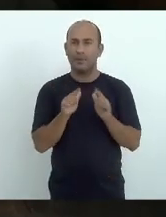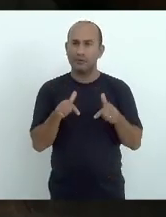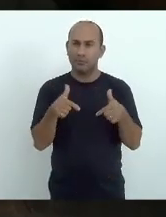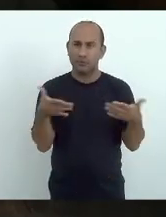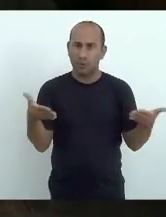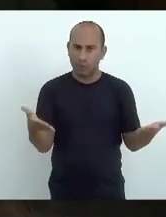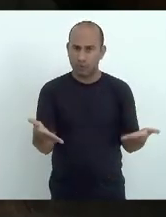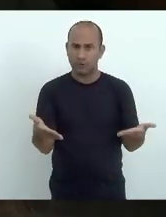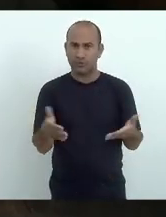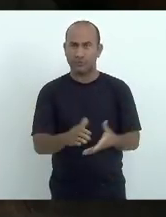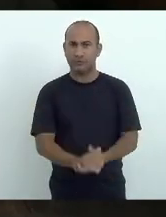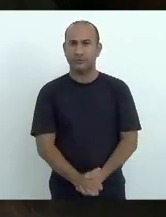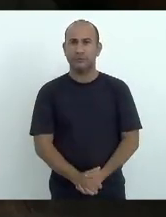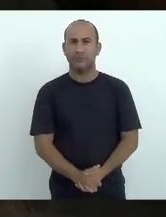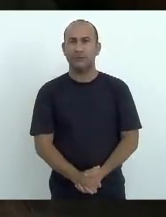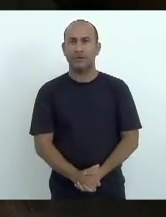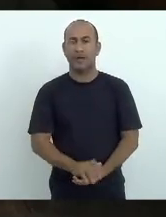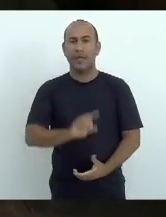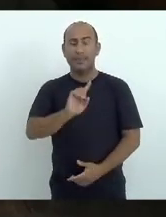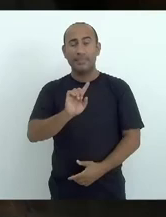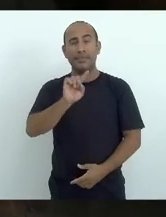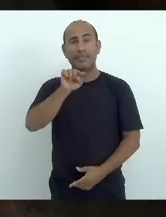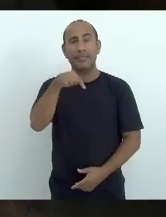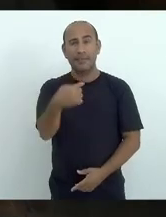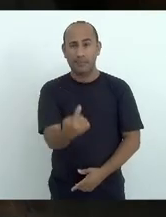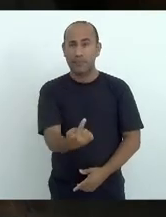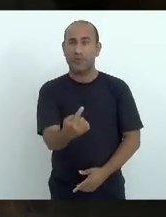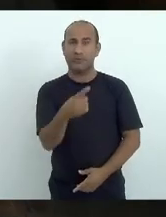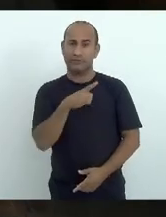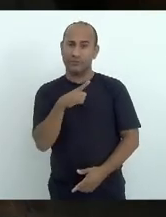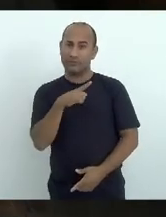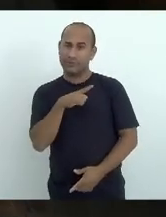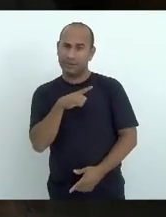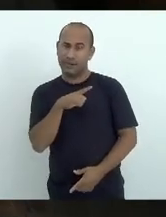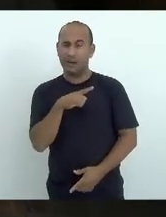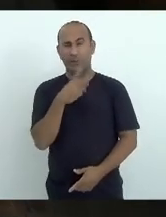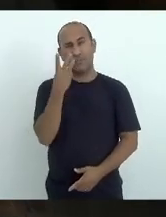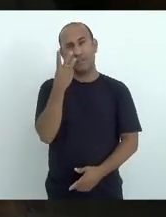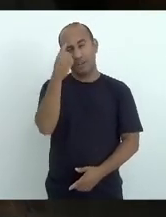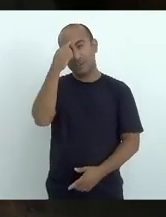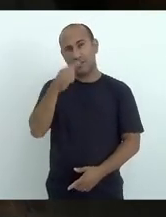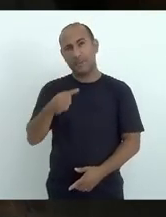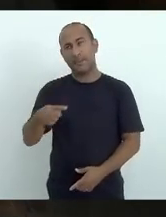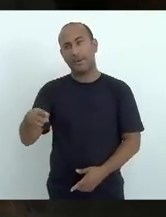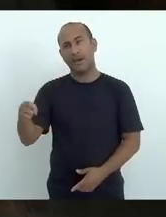hoje, depois de ter, há umas três semanas,